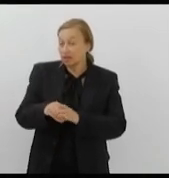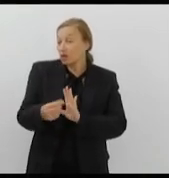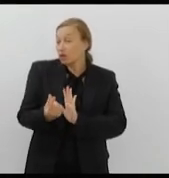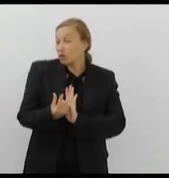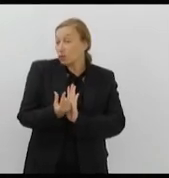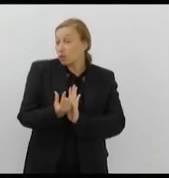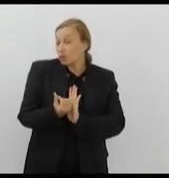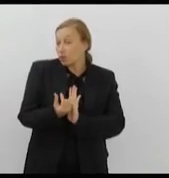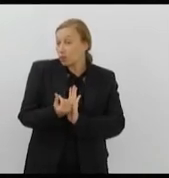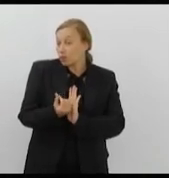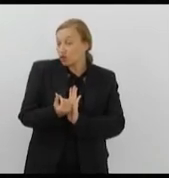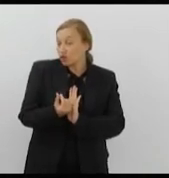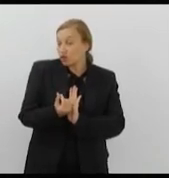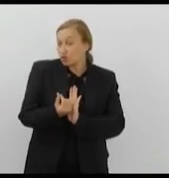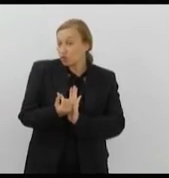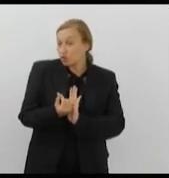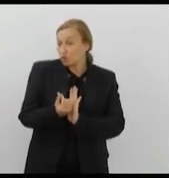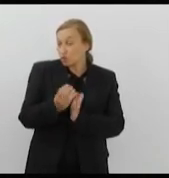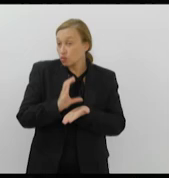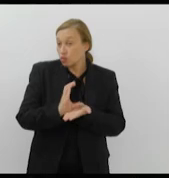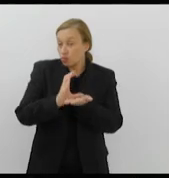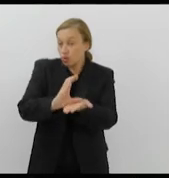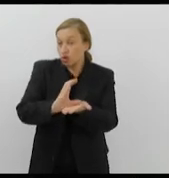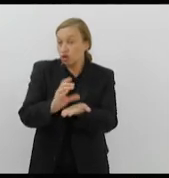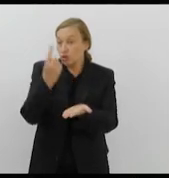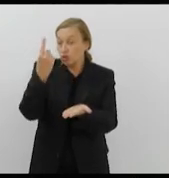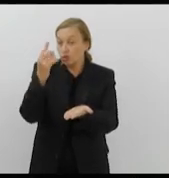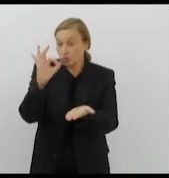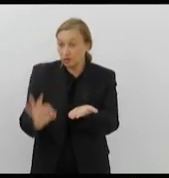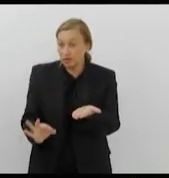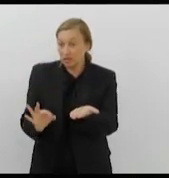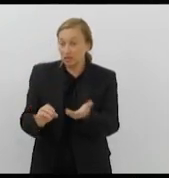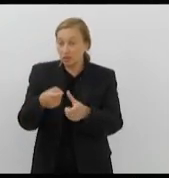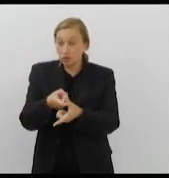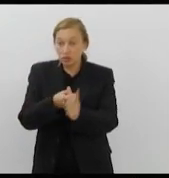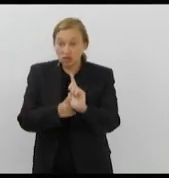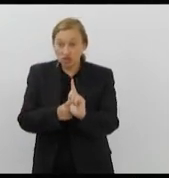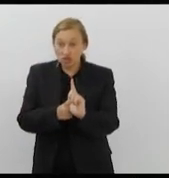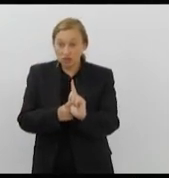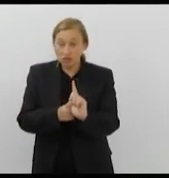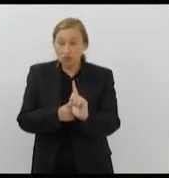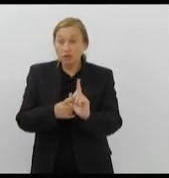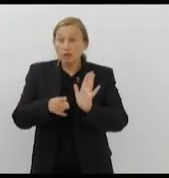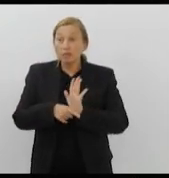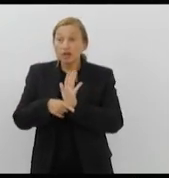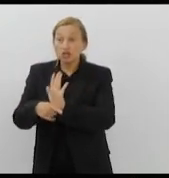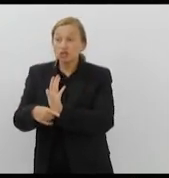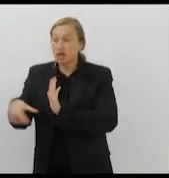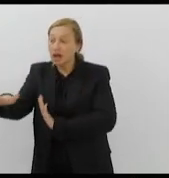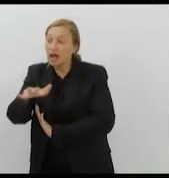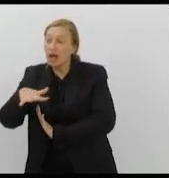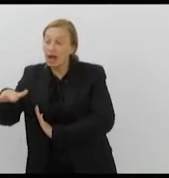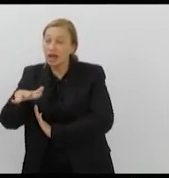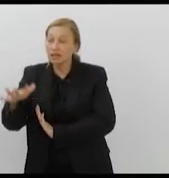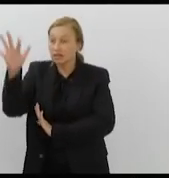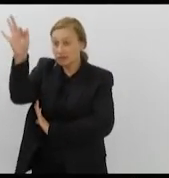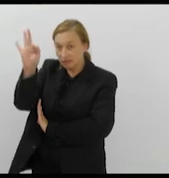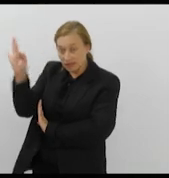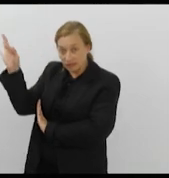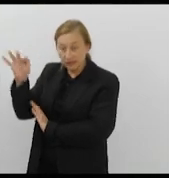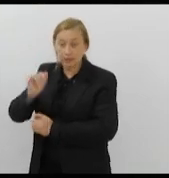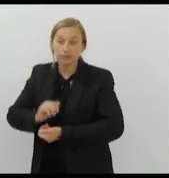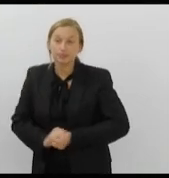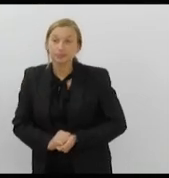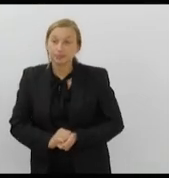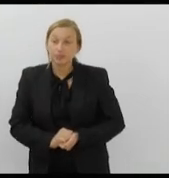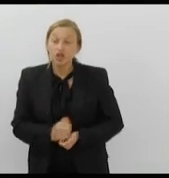menores, de 1% da sua dívida num fundo para beneficiar todas as unidades federativas.